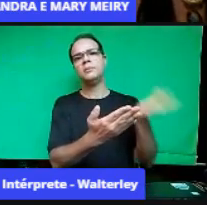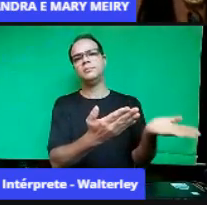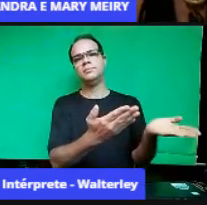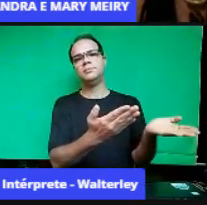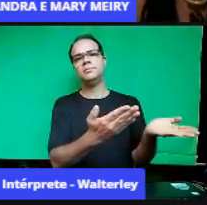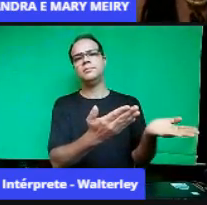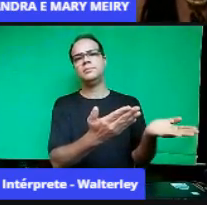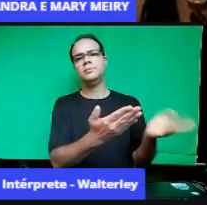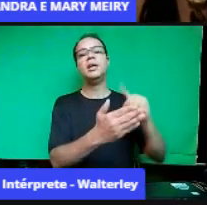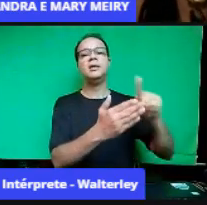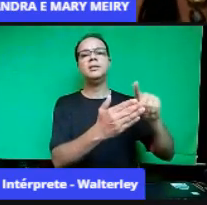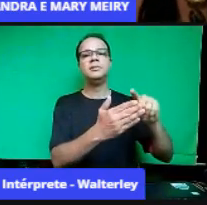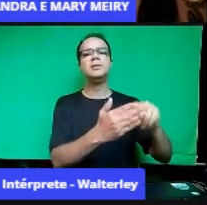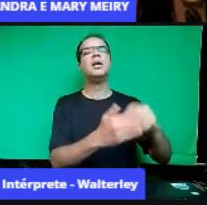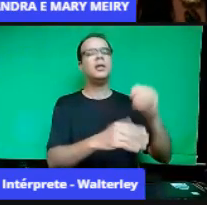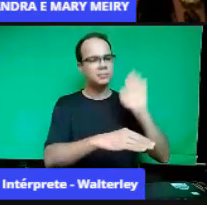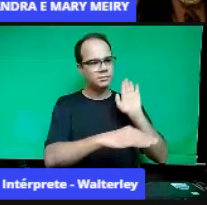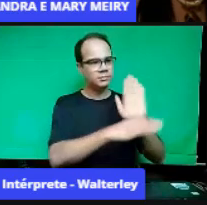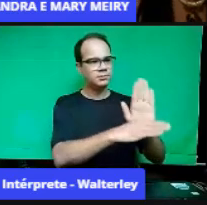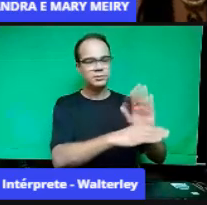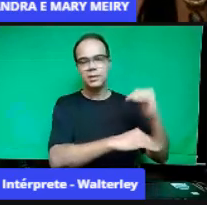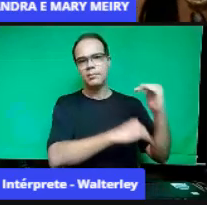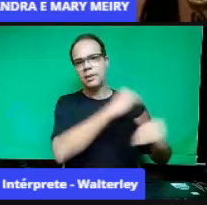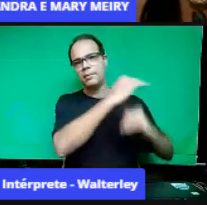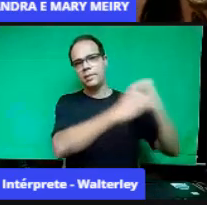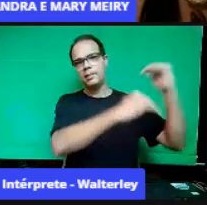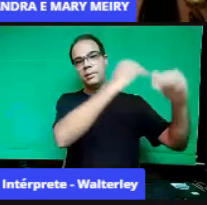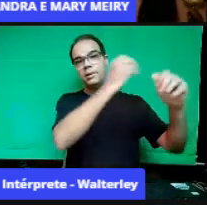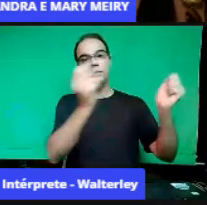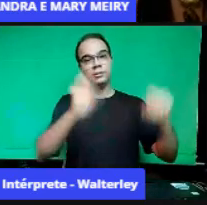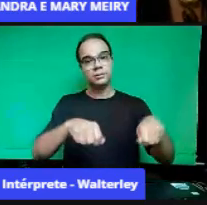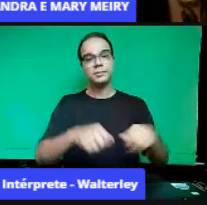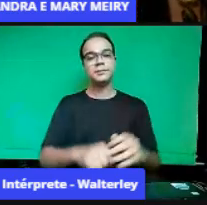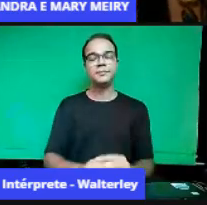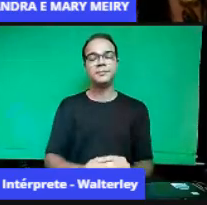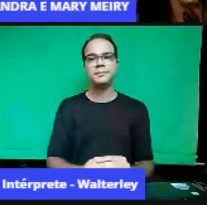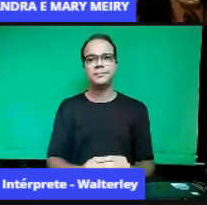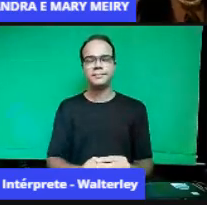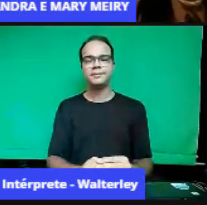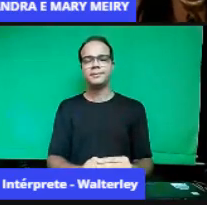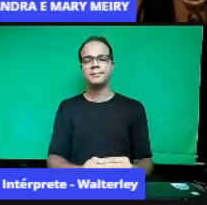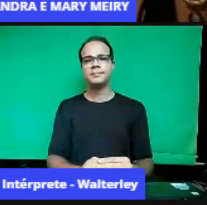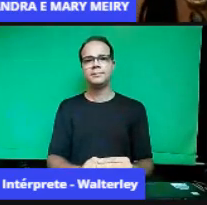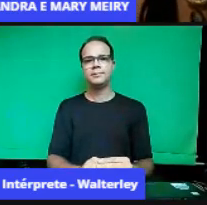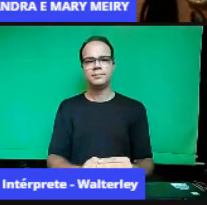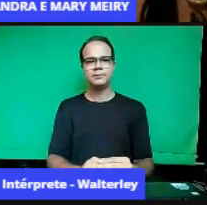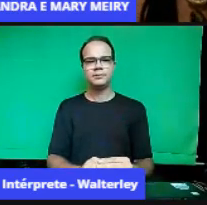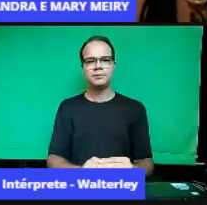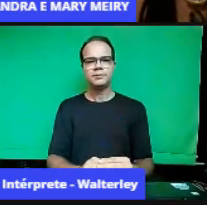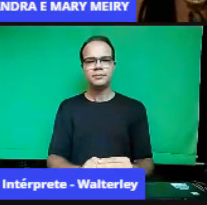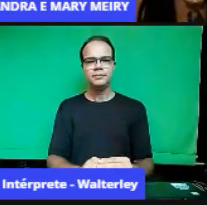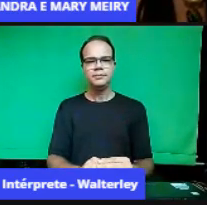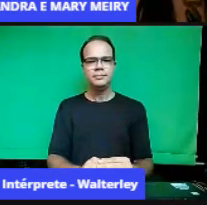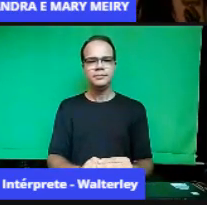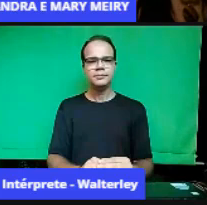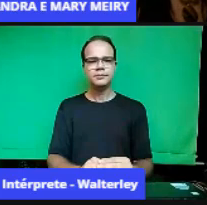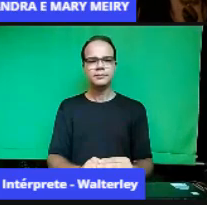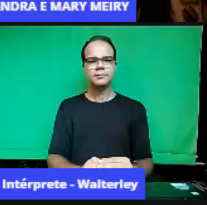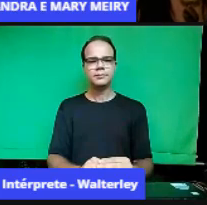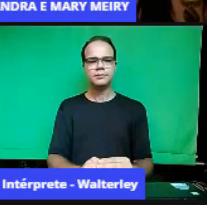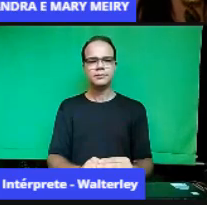relatório de acompanhamento pedagógico, ela também está anexa, né? Próximo